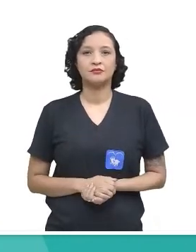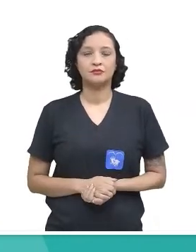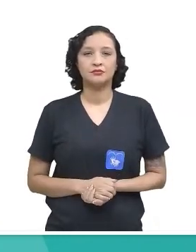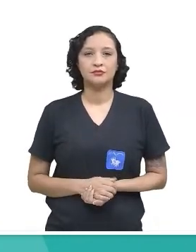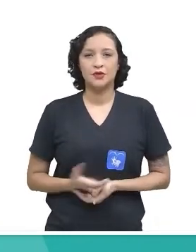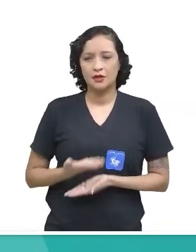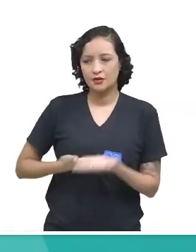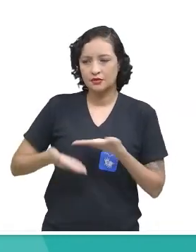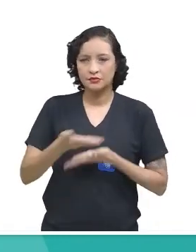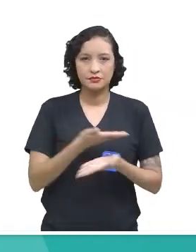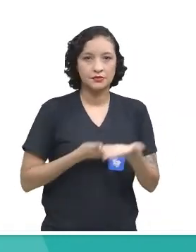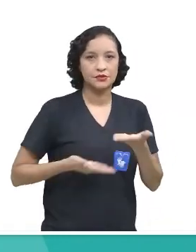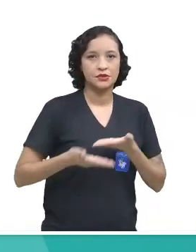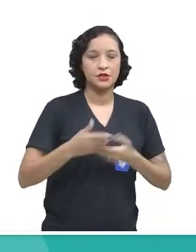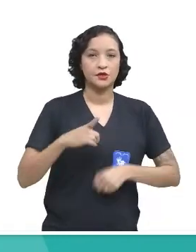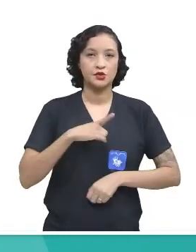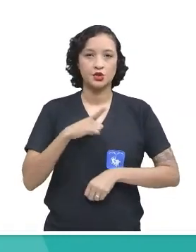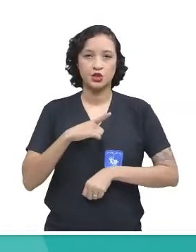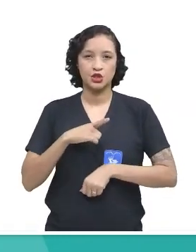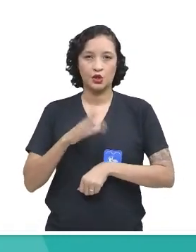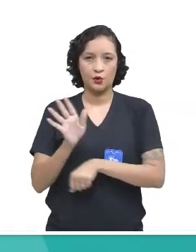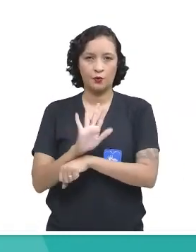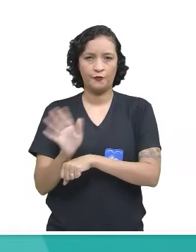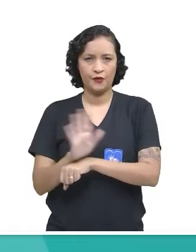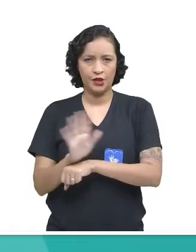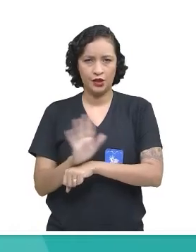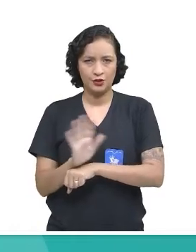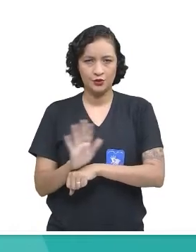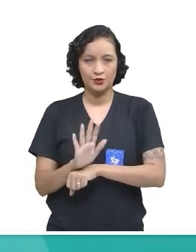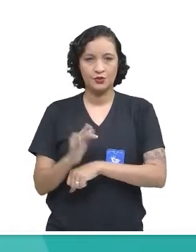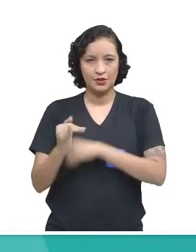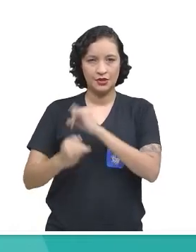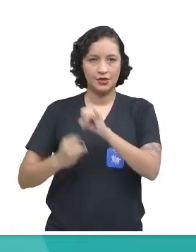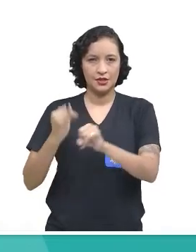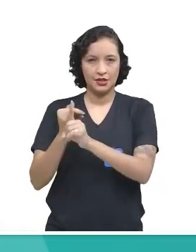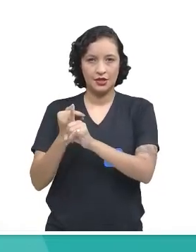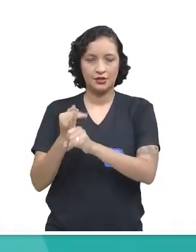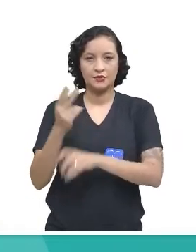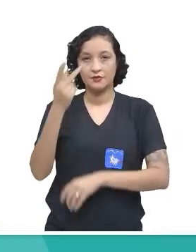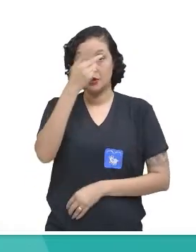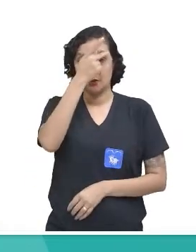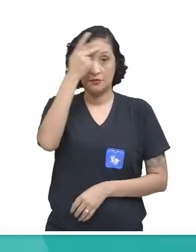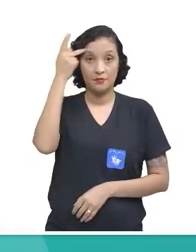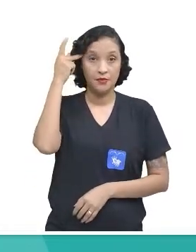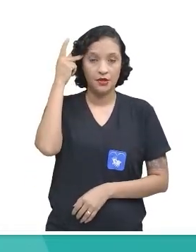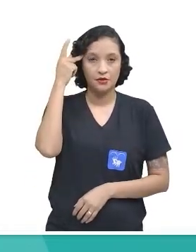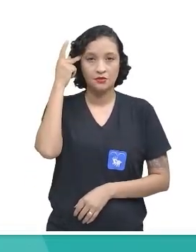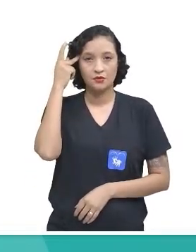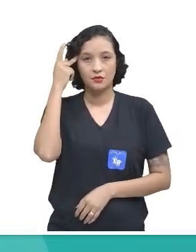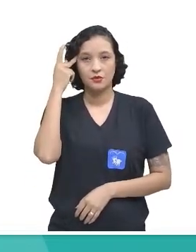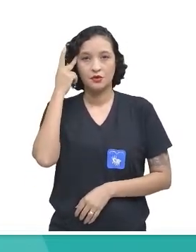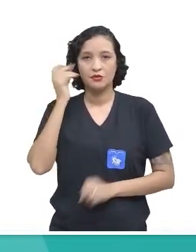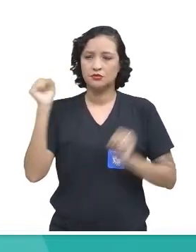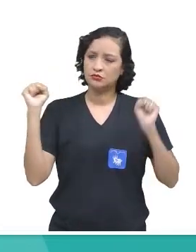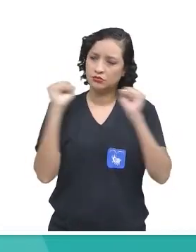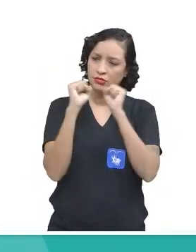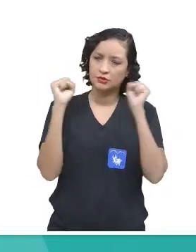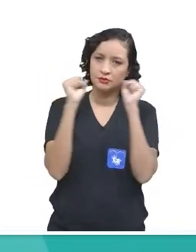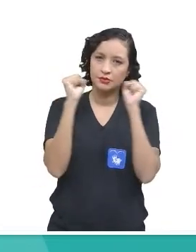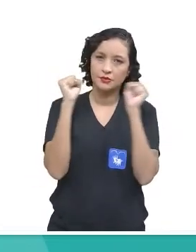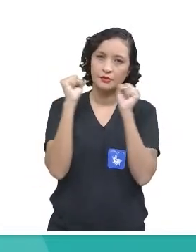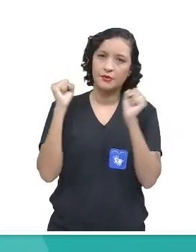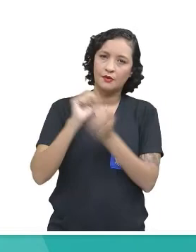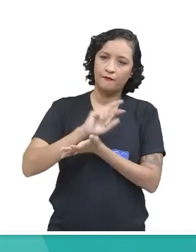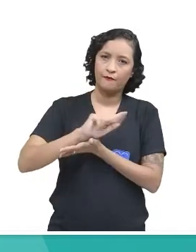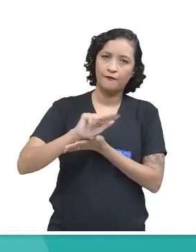interatividade tinha um vídeo, vocês perceberam aquele vídeo? Onde pessoas faziam atividades físicas de diferentes tipos de